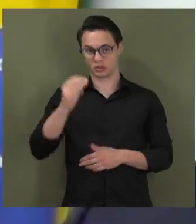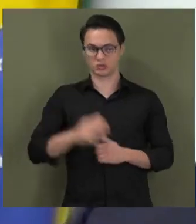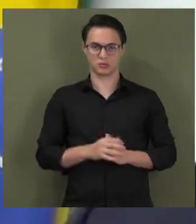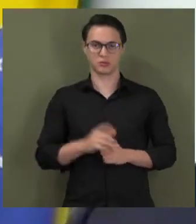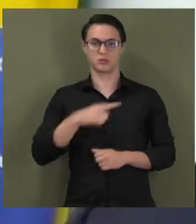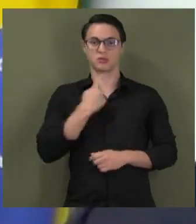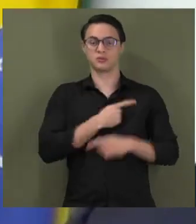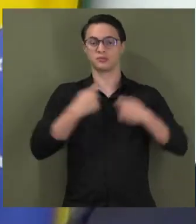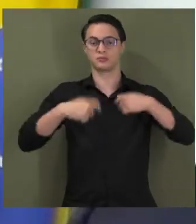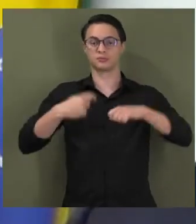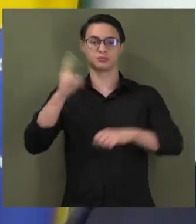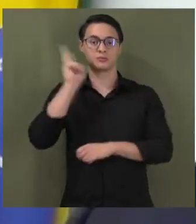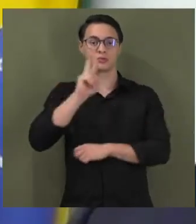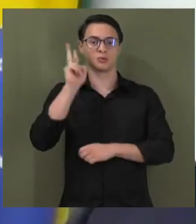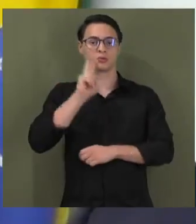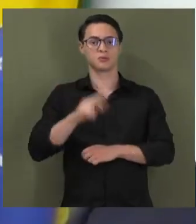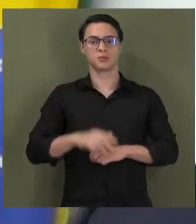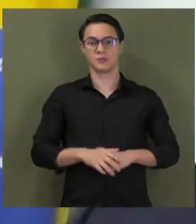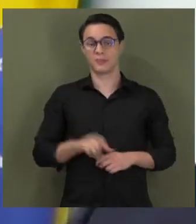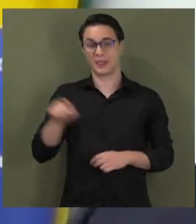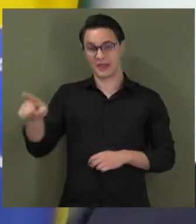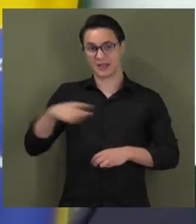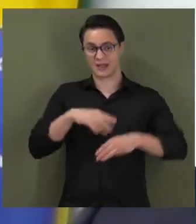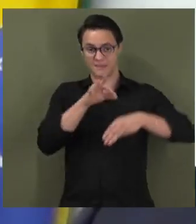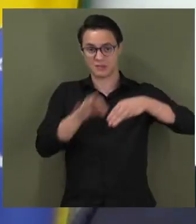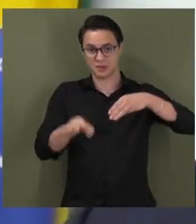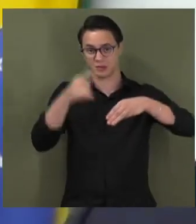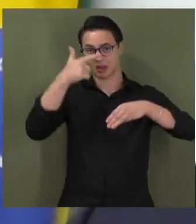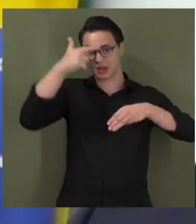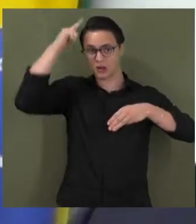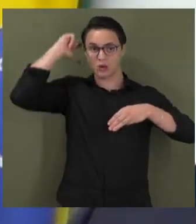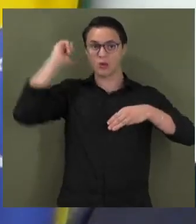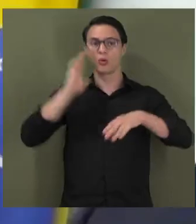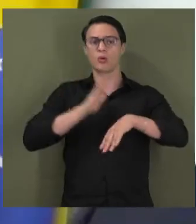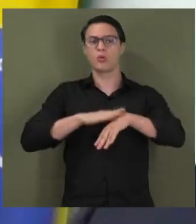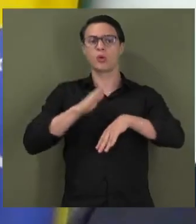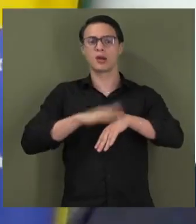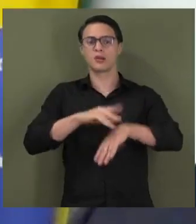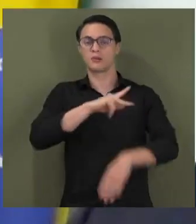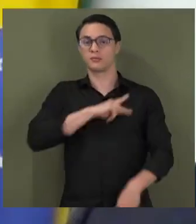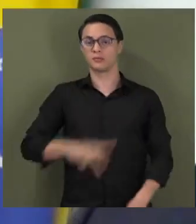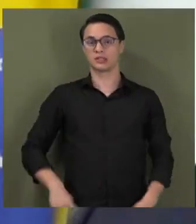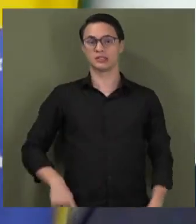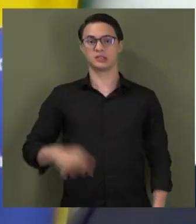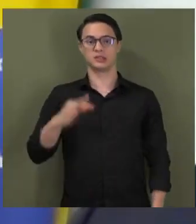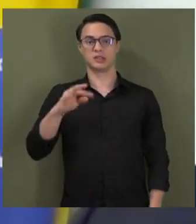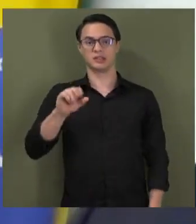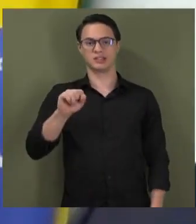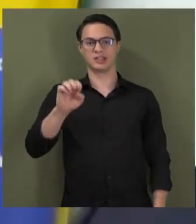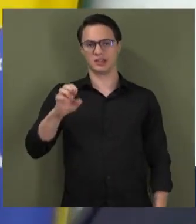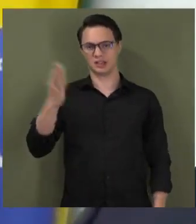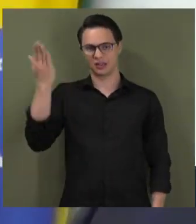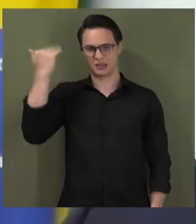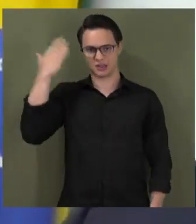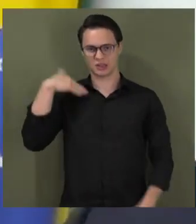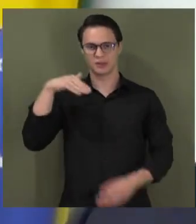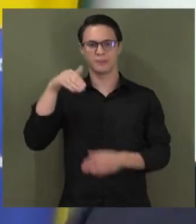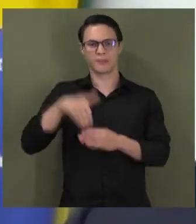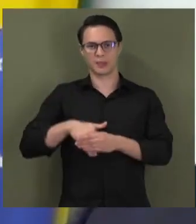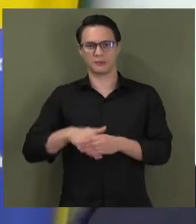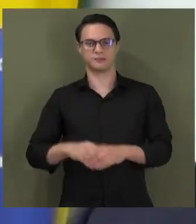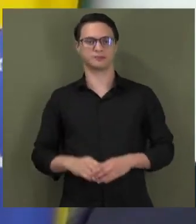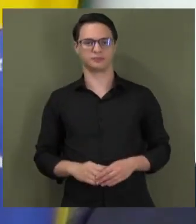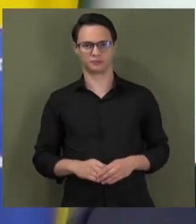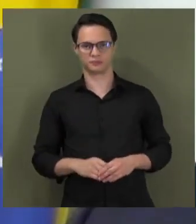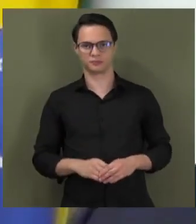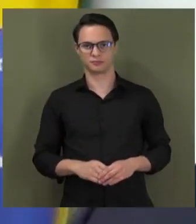esquecer das aberrações cometidas pelo mesmo ministro Moraes quando presidiu o TSE nas últimas eleições, que